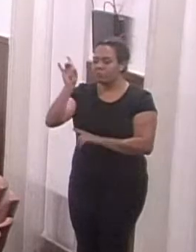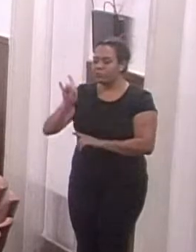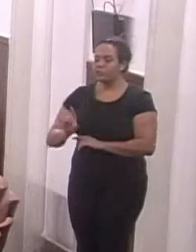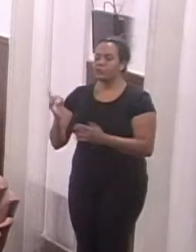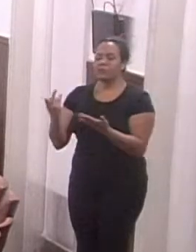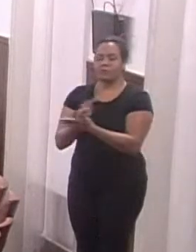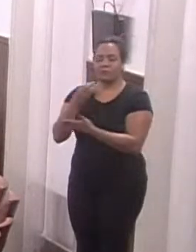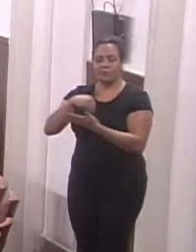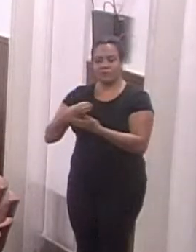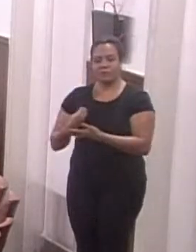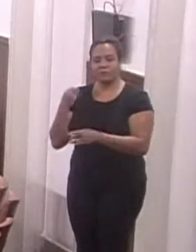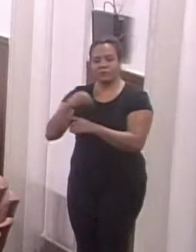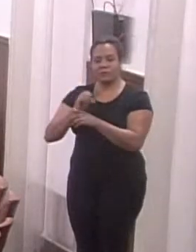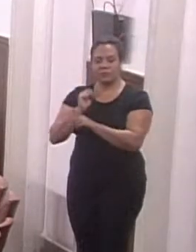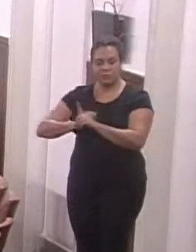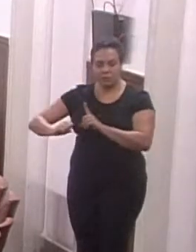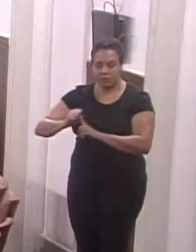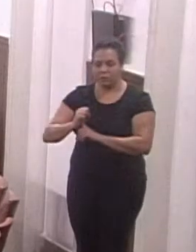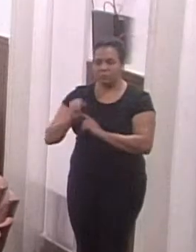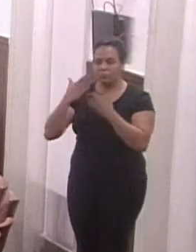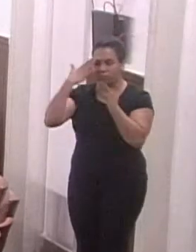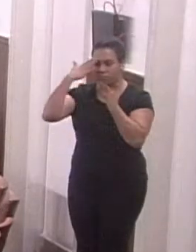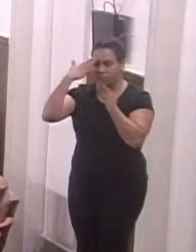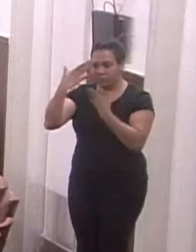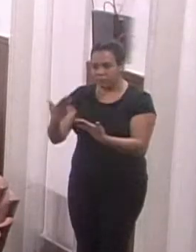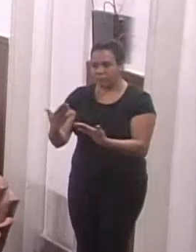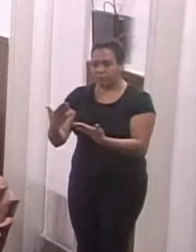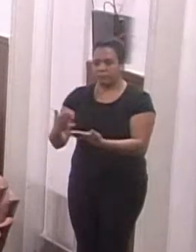na sociedade. Obrigada.